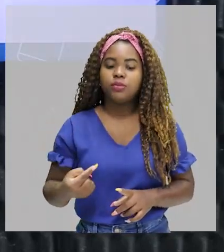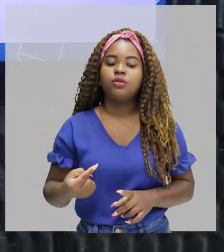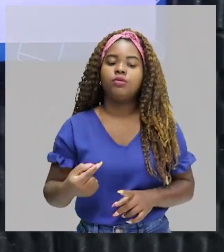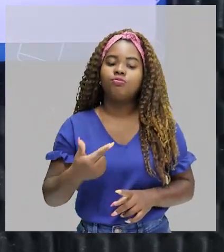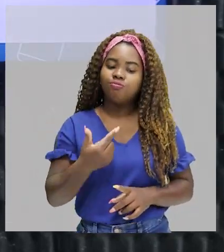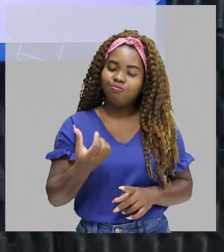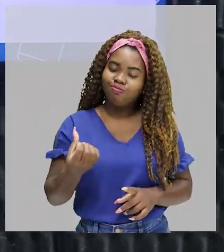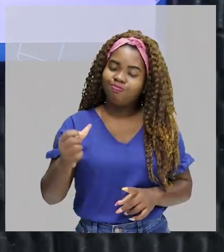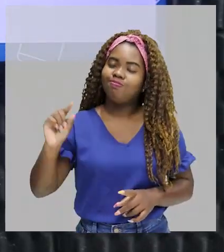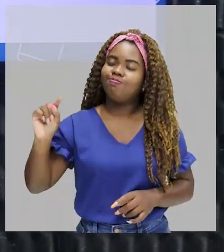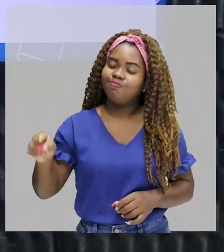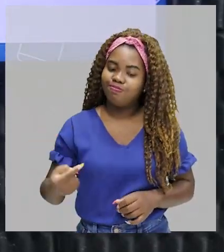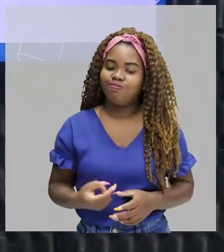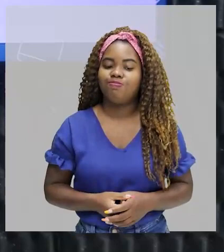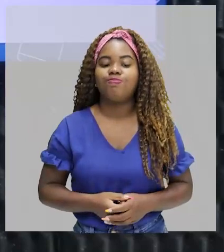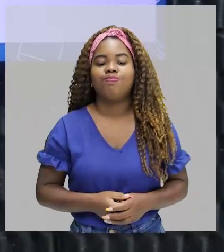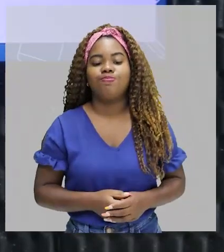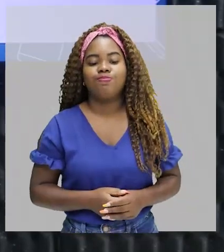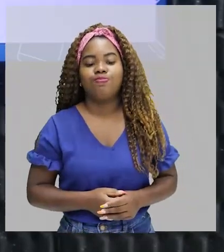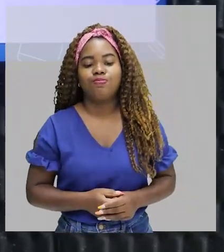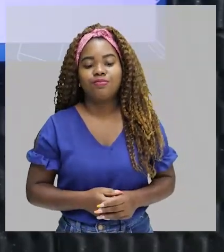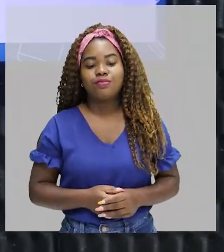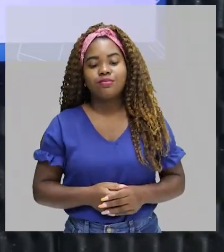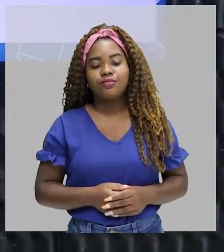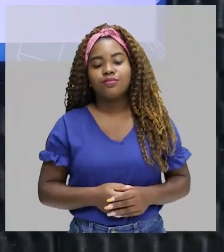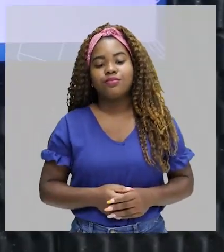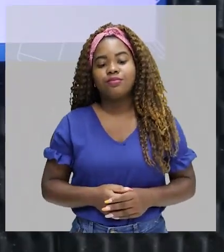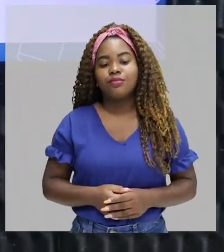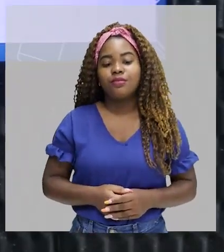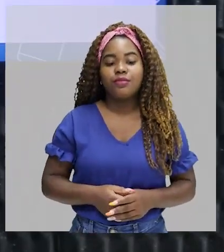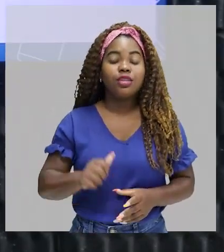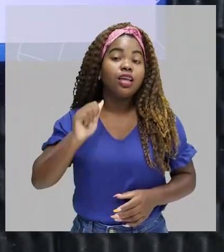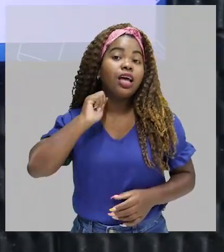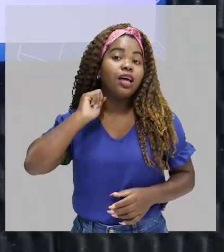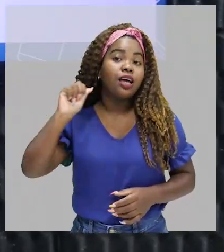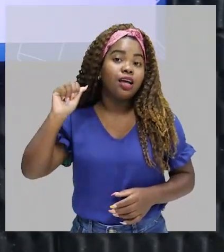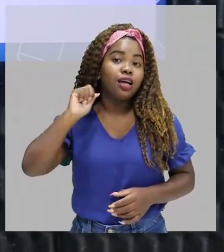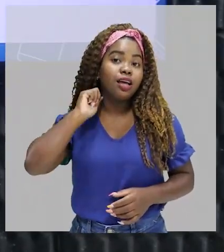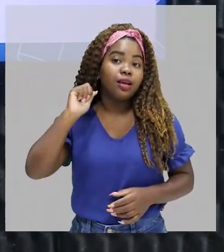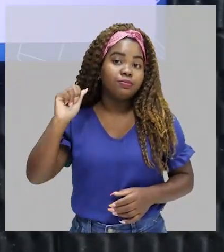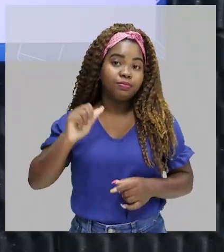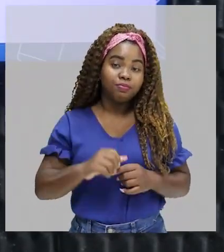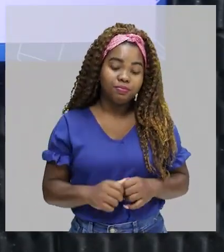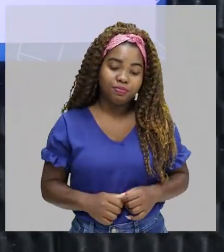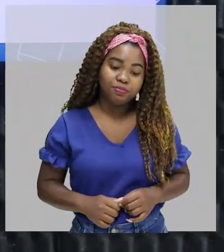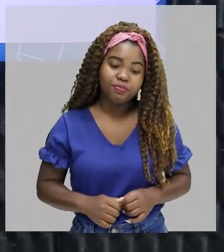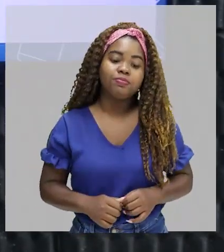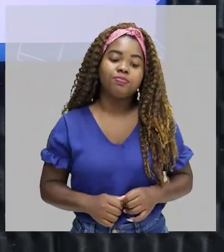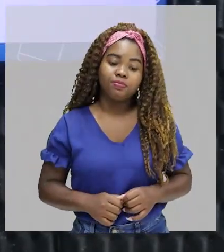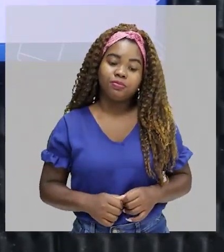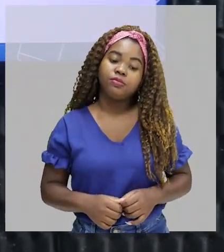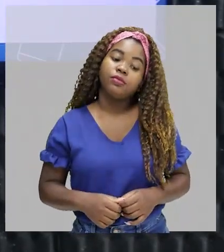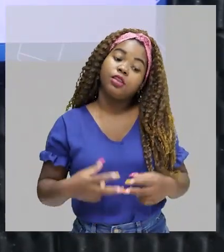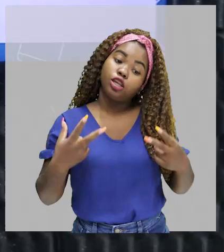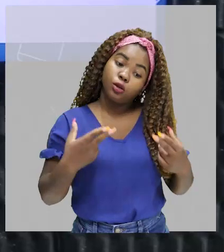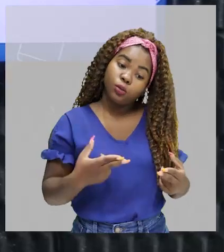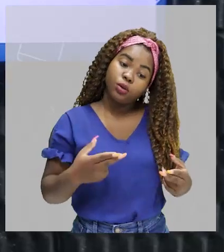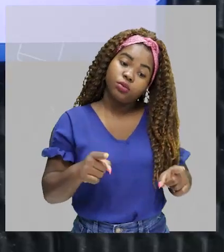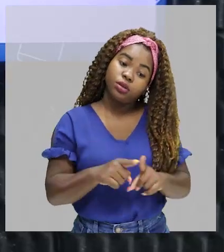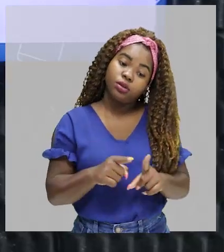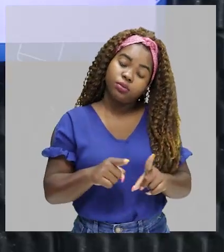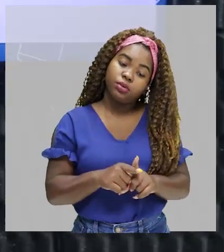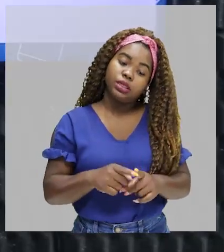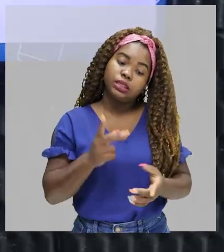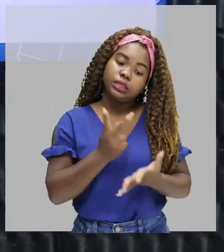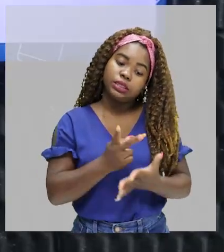portanto, corresponde a 26 mil. E o mês seguinte, que é o de abril, é o mesmo raciocínio, gente, não mudou em nada. Eu